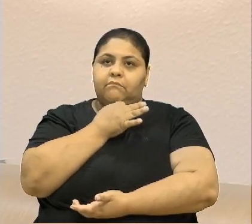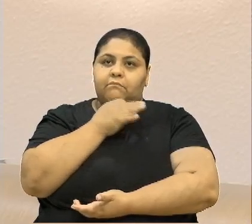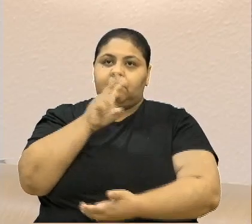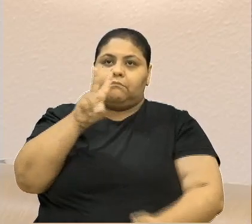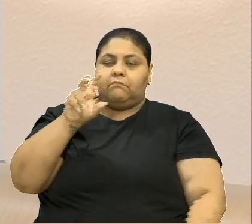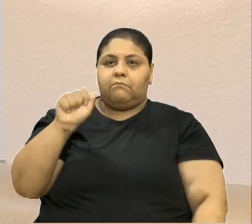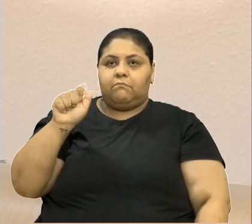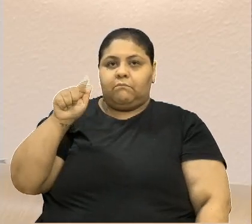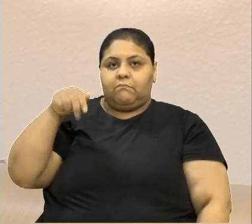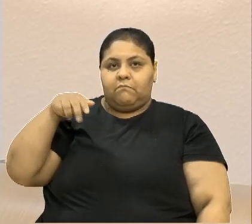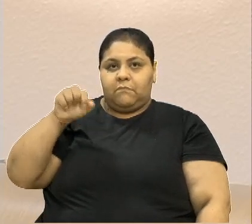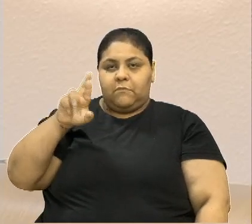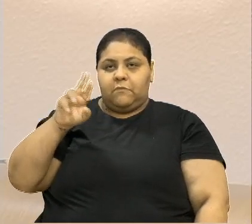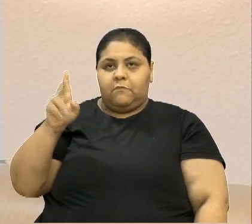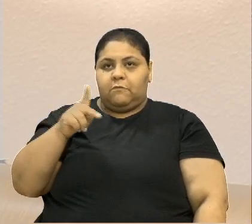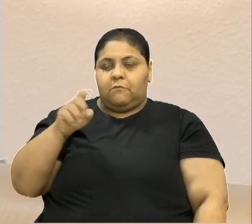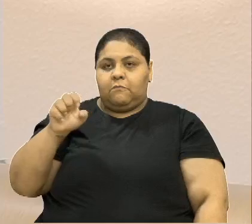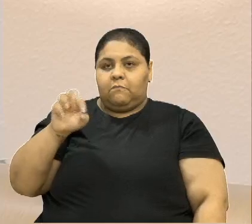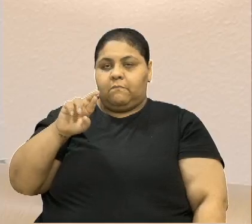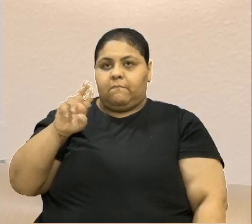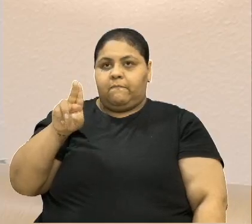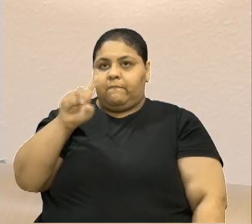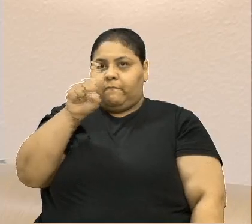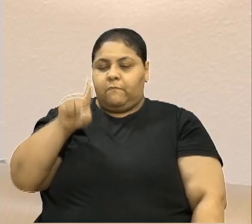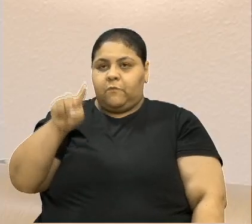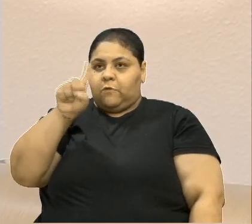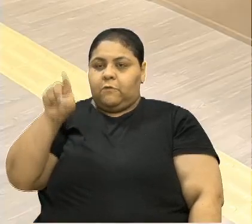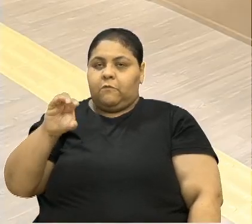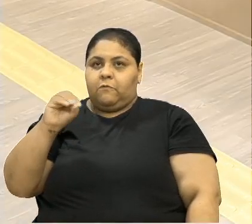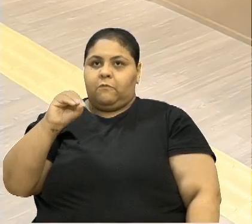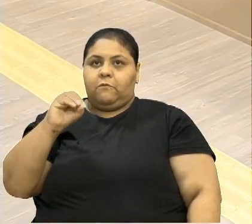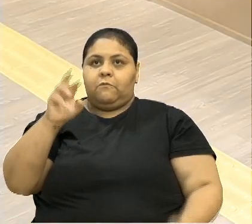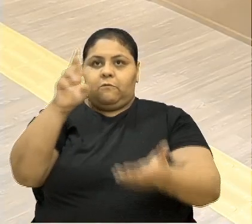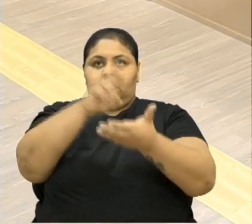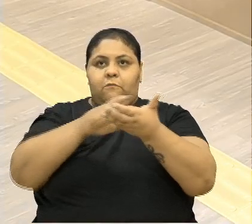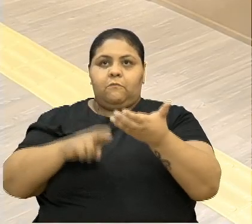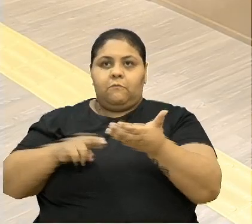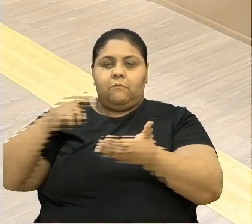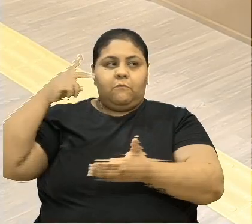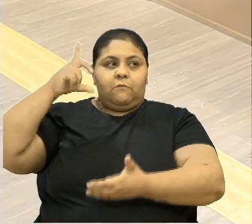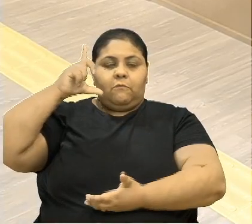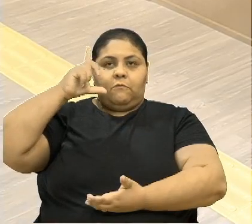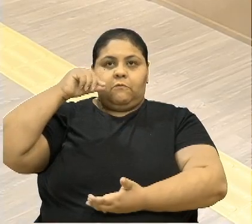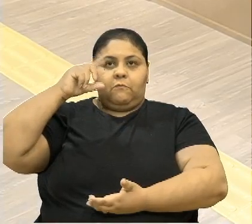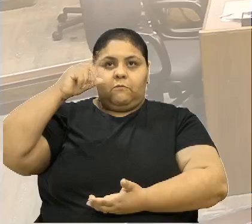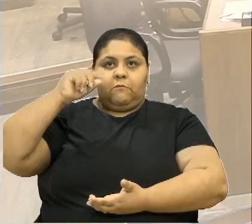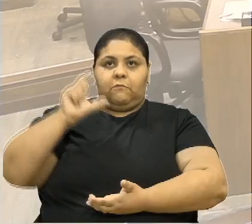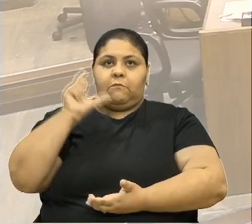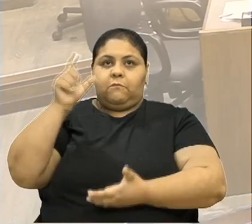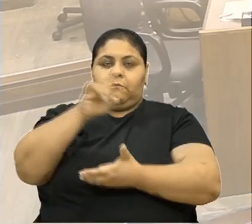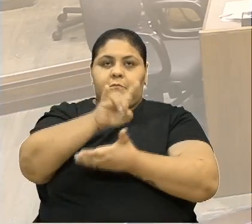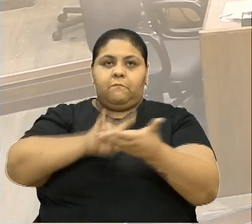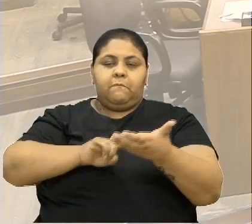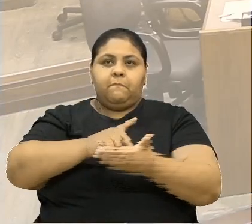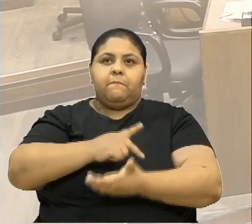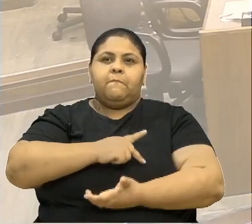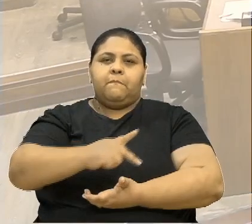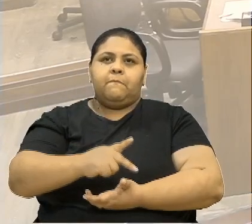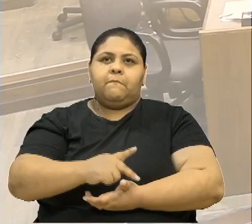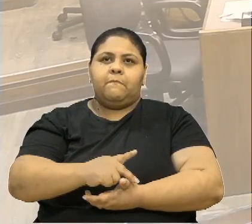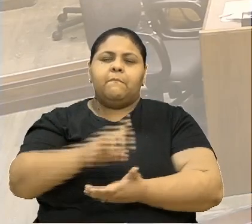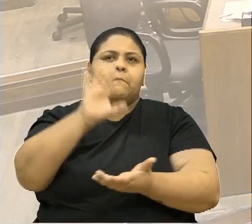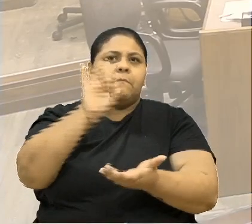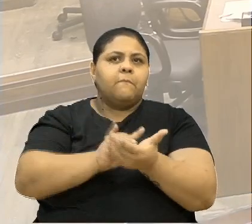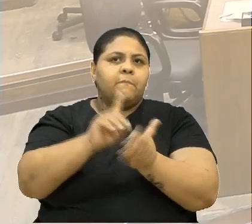Perusso. Relator, vereador Scalco. Com a palavra, o relator para a leitura do parecer. Senhor presidente, pela legalidade